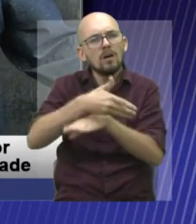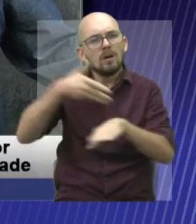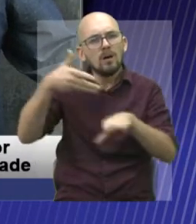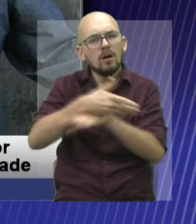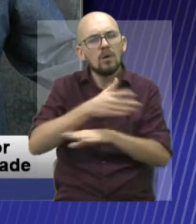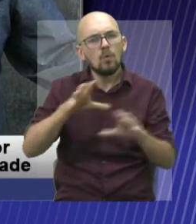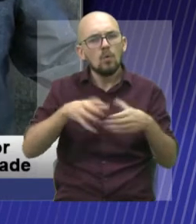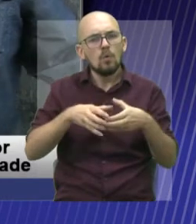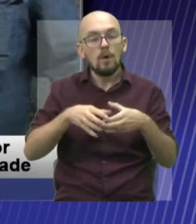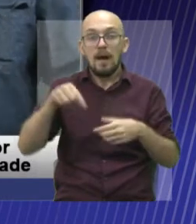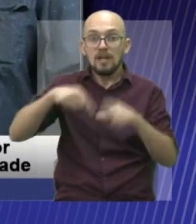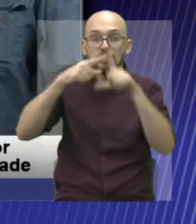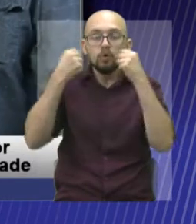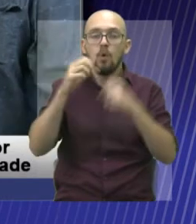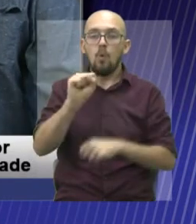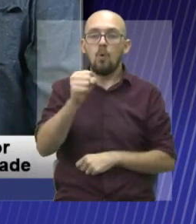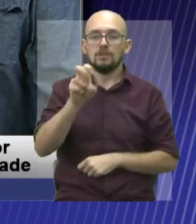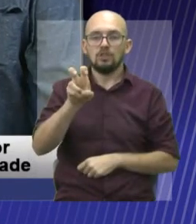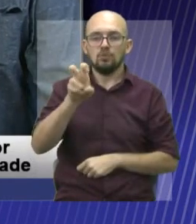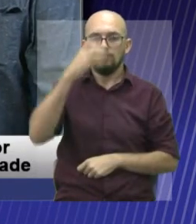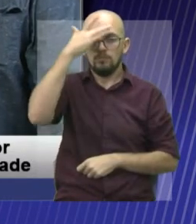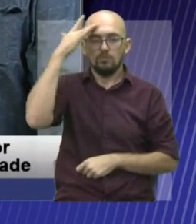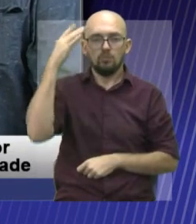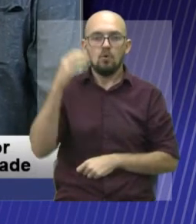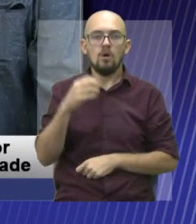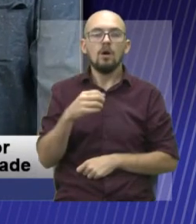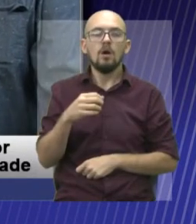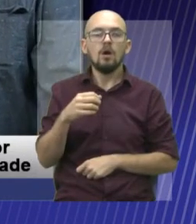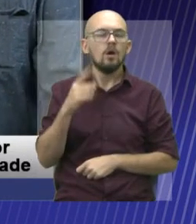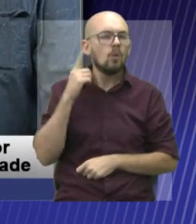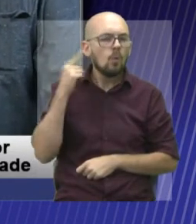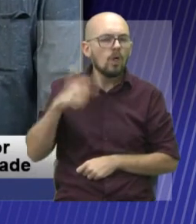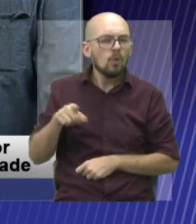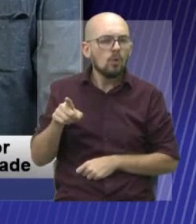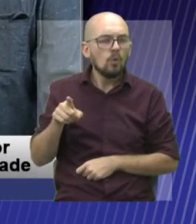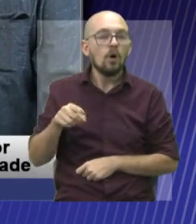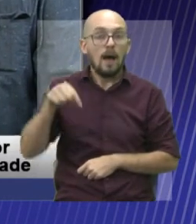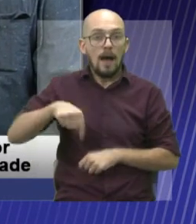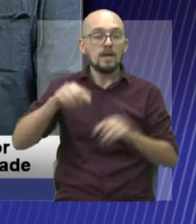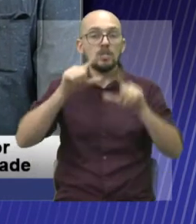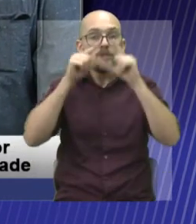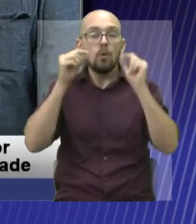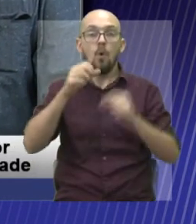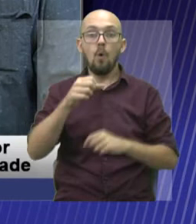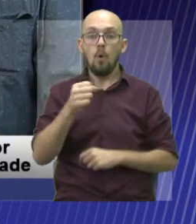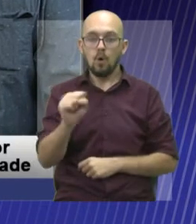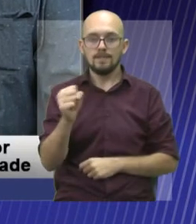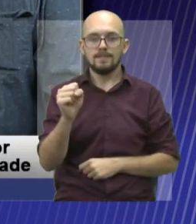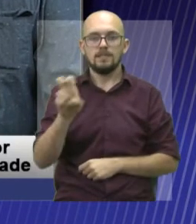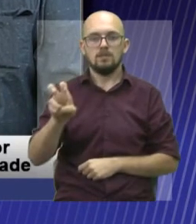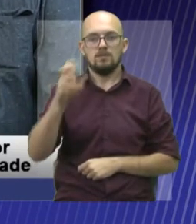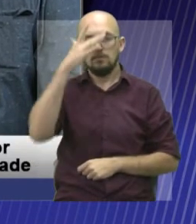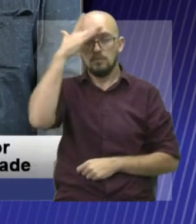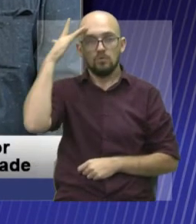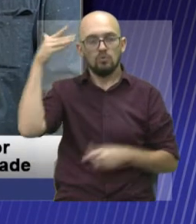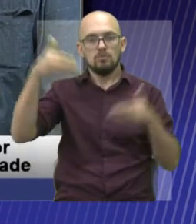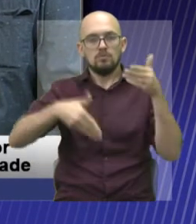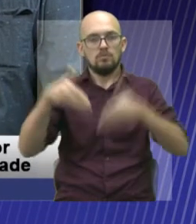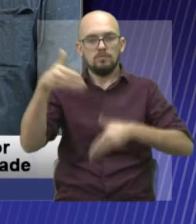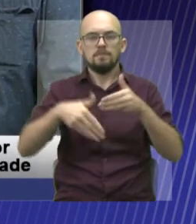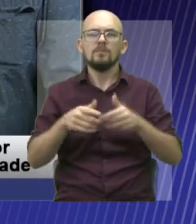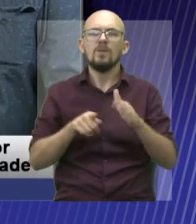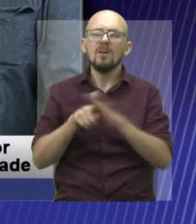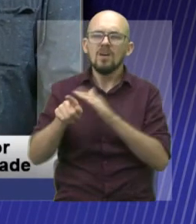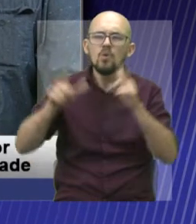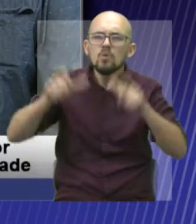O grupo de Jaú, 85 pessoas. Não entendi. O grupo de Jaú, 85 pessoas. 85 pessoas. Isso. E aonde